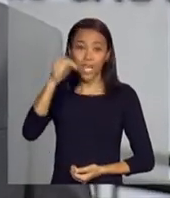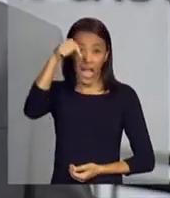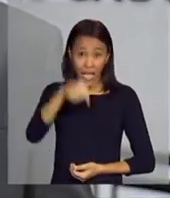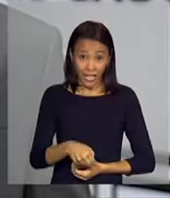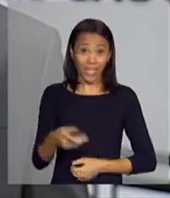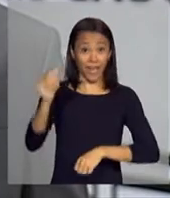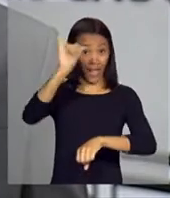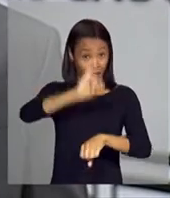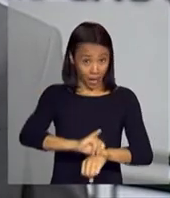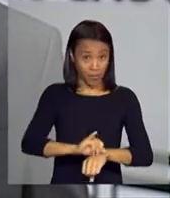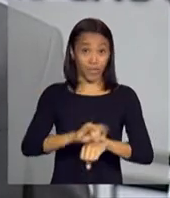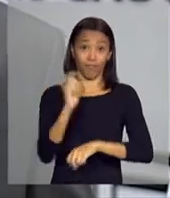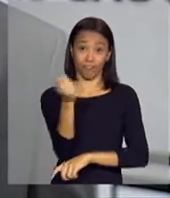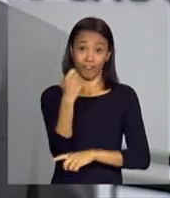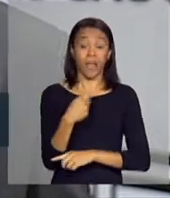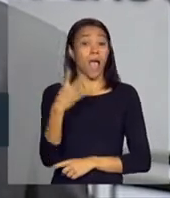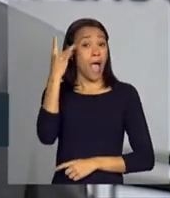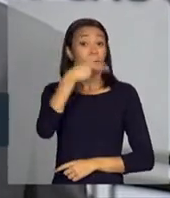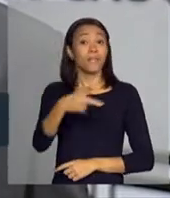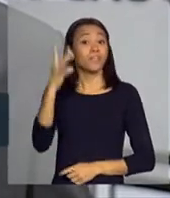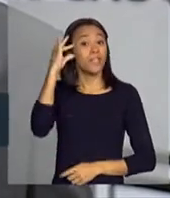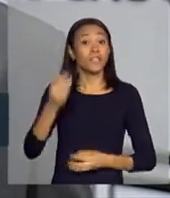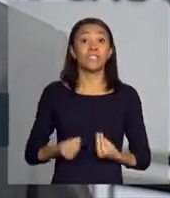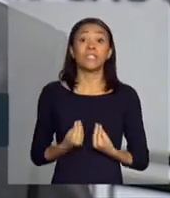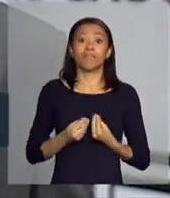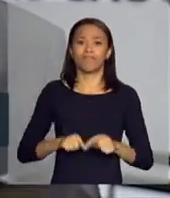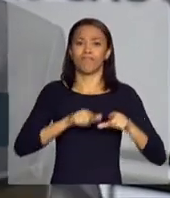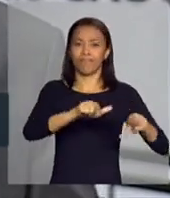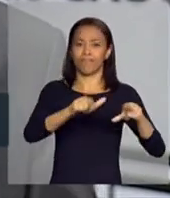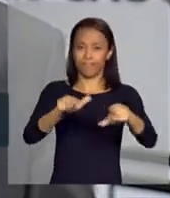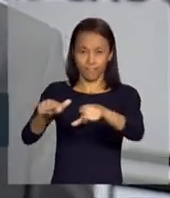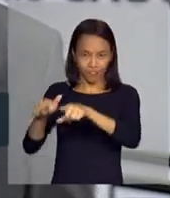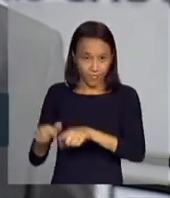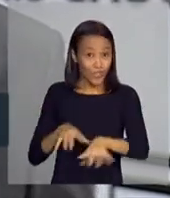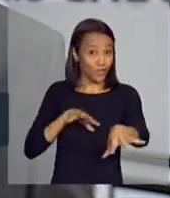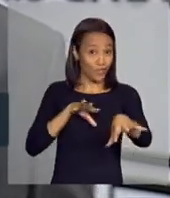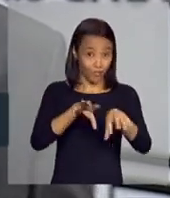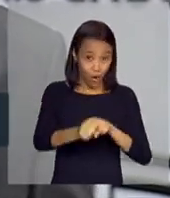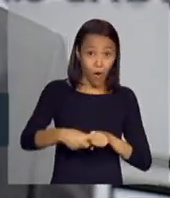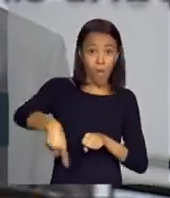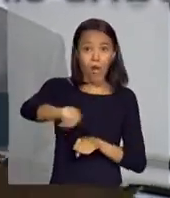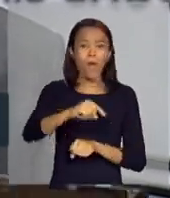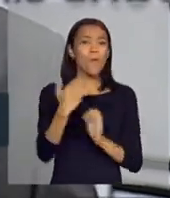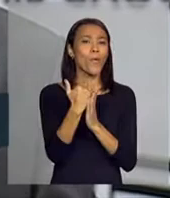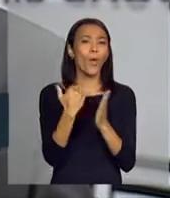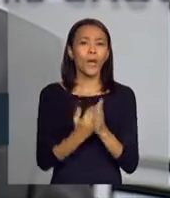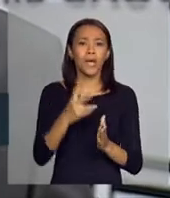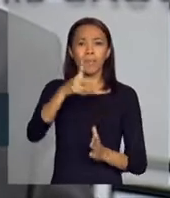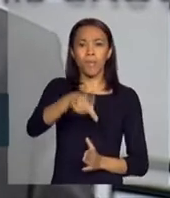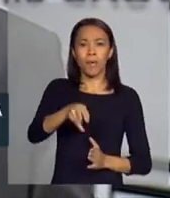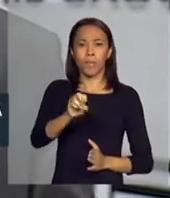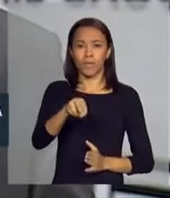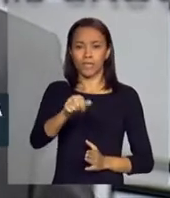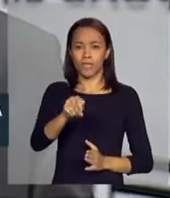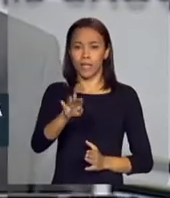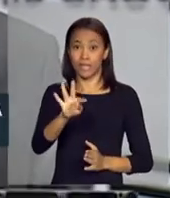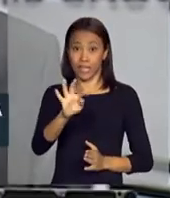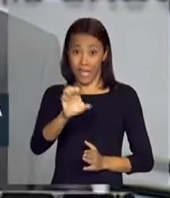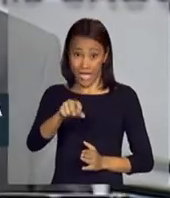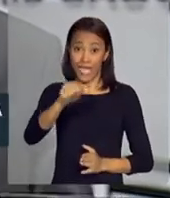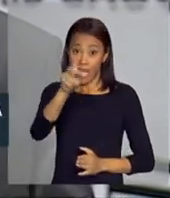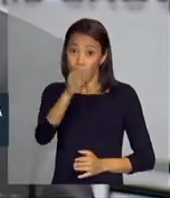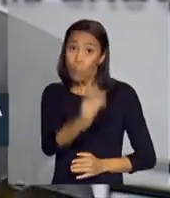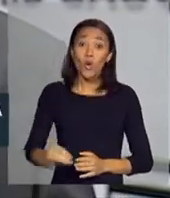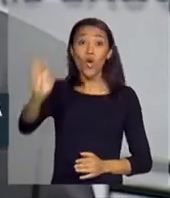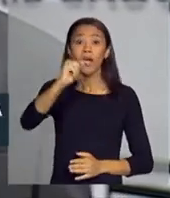capital Gaúcha a presidenta Dilma R participa da entrega de certificados formatura pelo programa Pronatec o programa nacional de